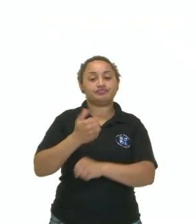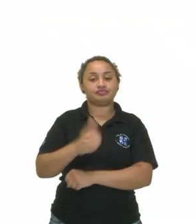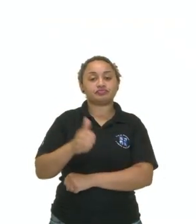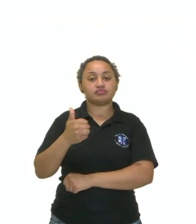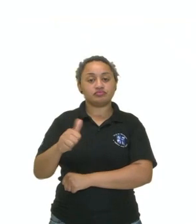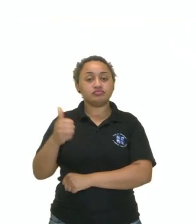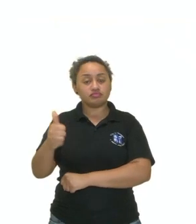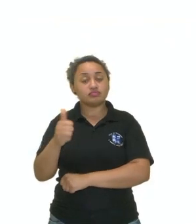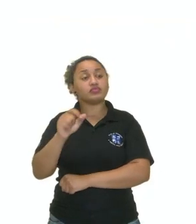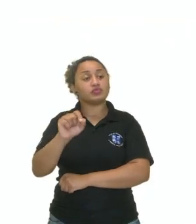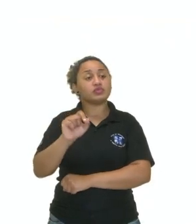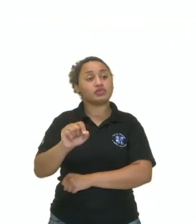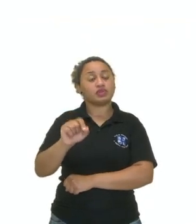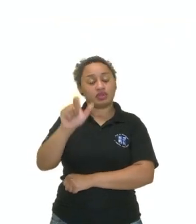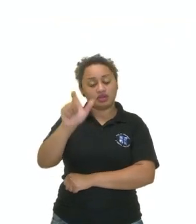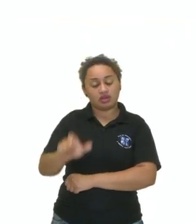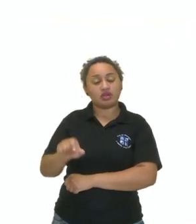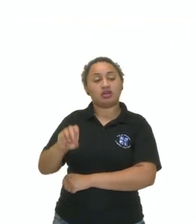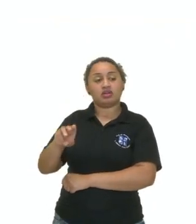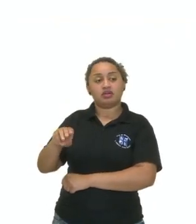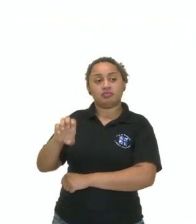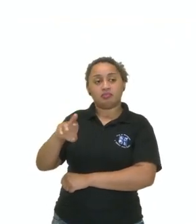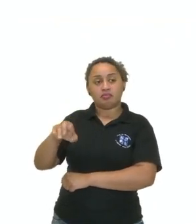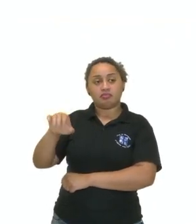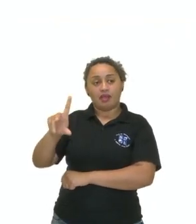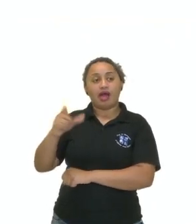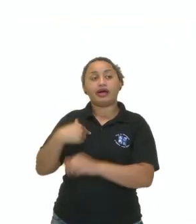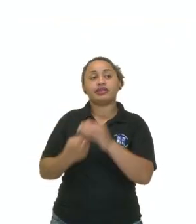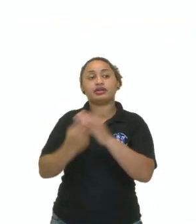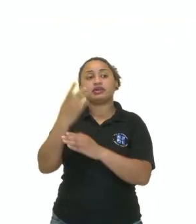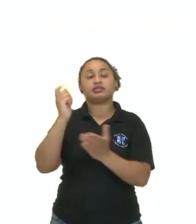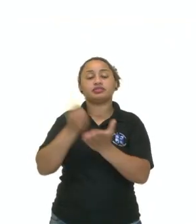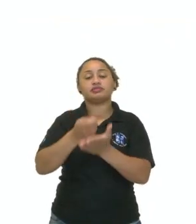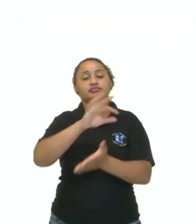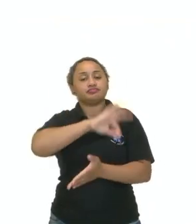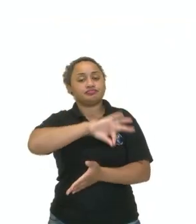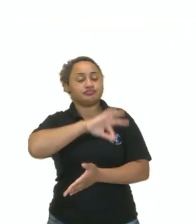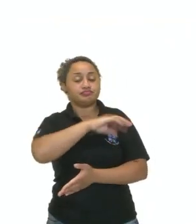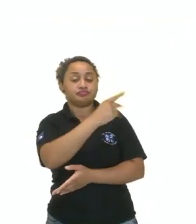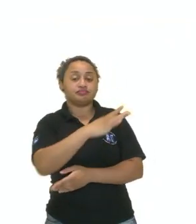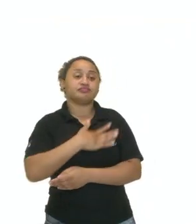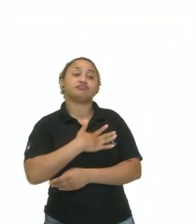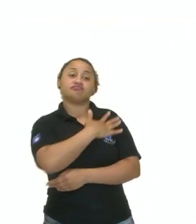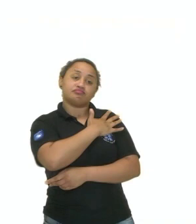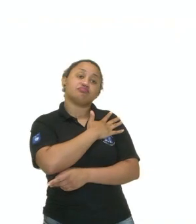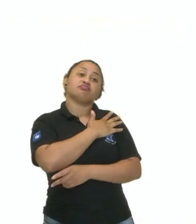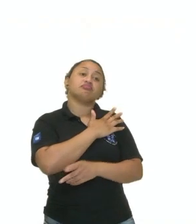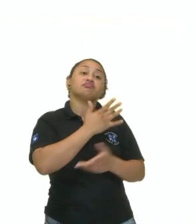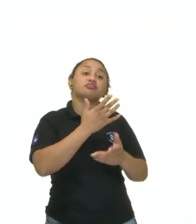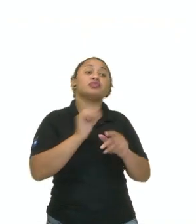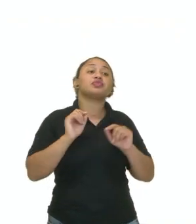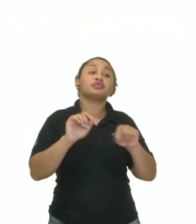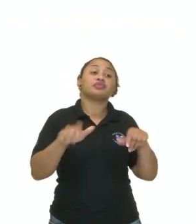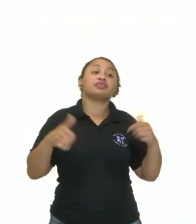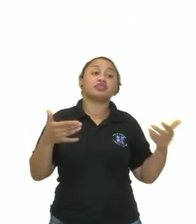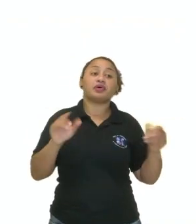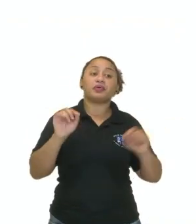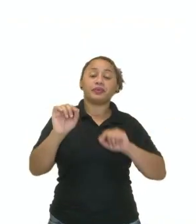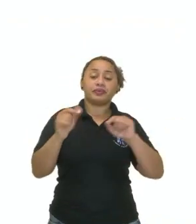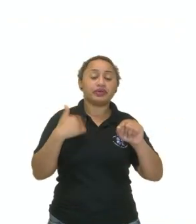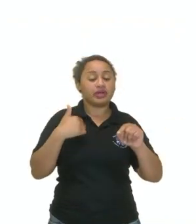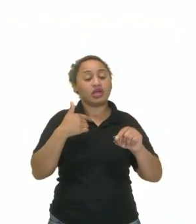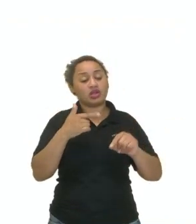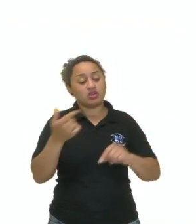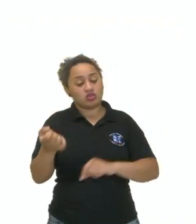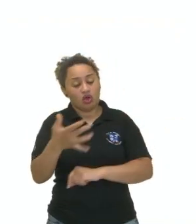a.C., o Mário, o general, instituiu o pagamento de salários a soldados. recebido dos seus generais. Assim, esses